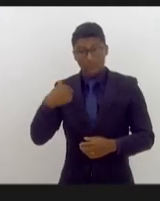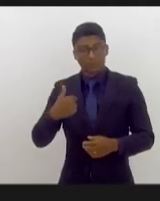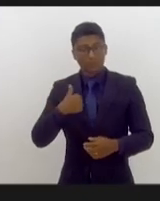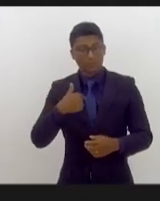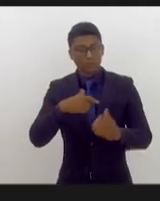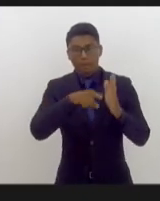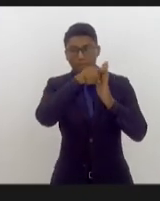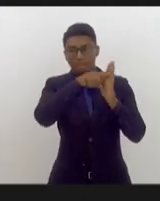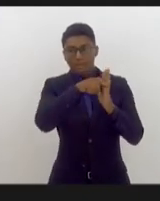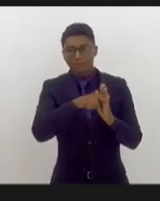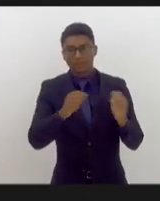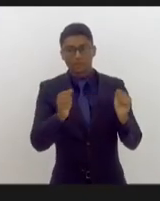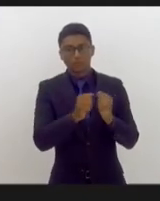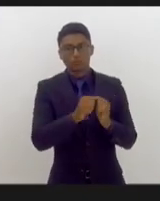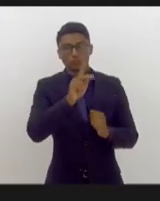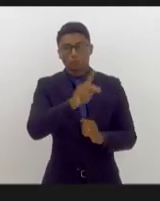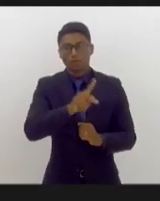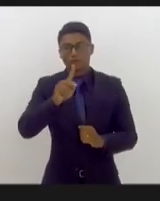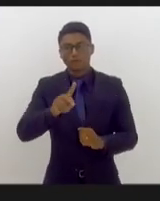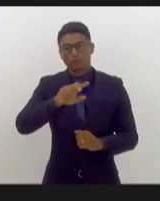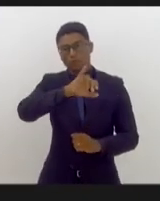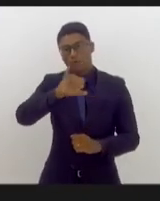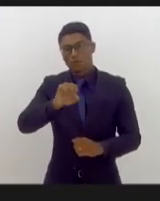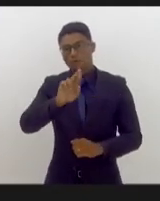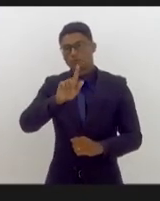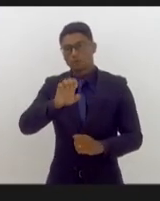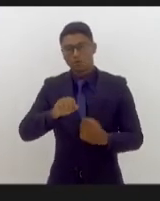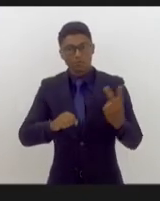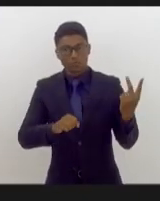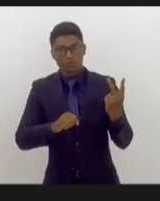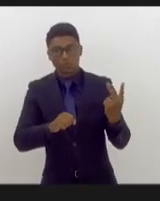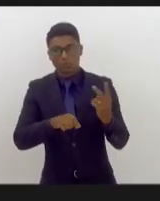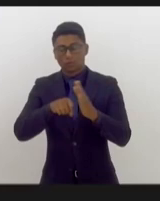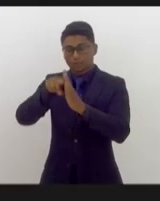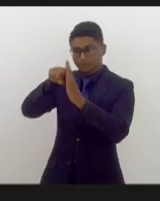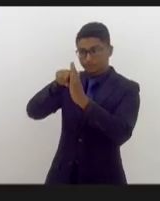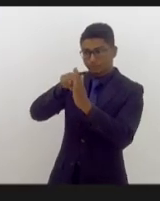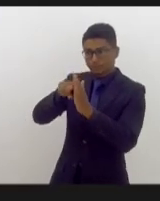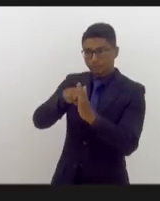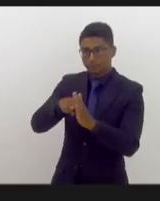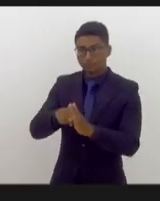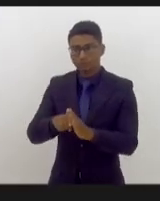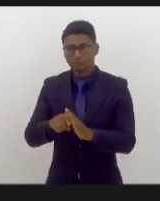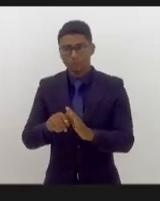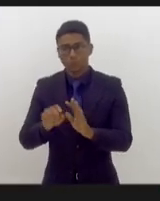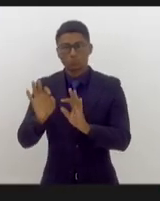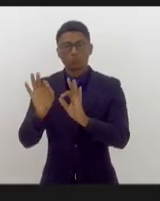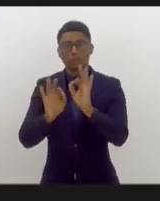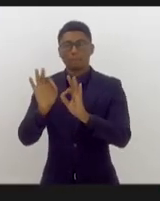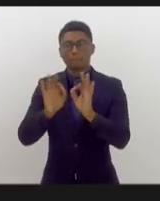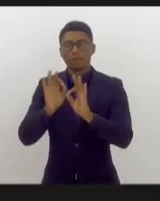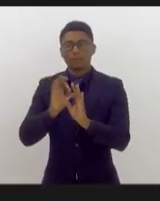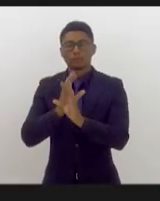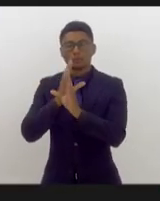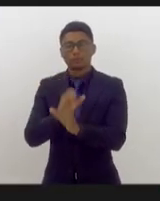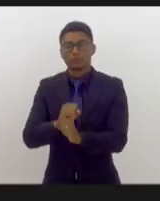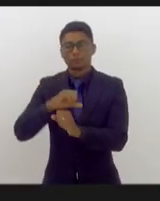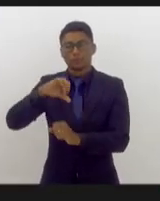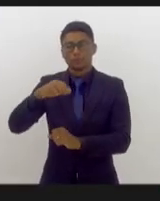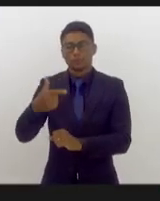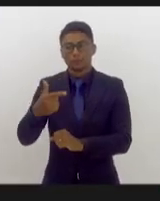professor Jorge Najar, em que a gente analisou os 92 planos, na verdade eram 89 à época aprovados.